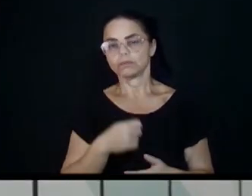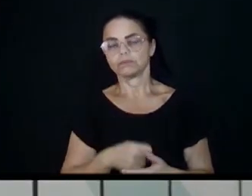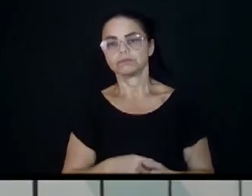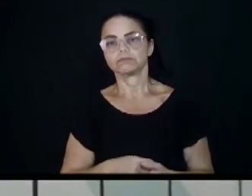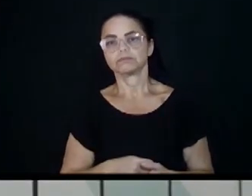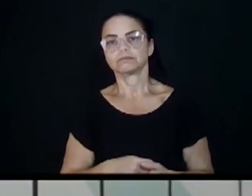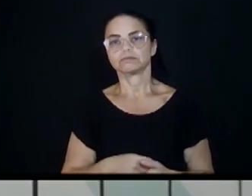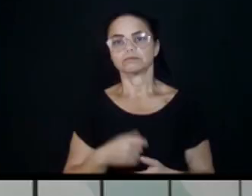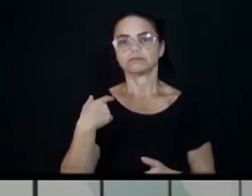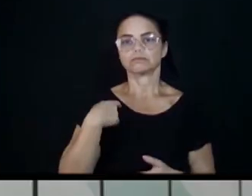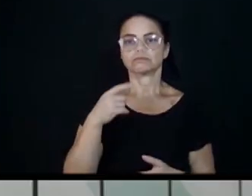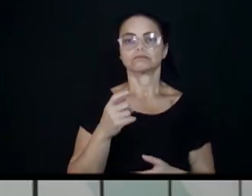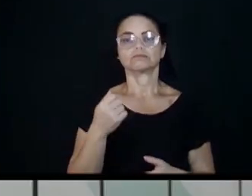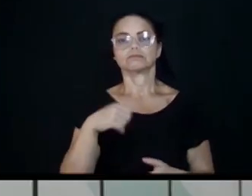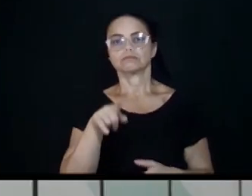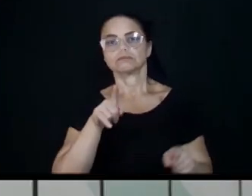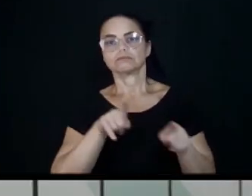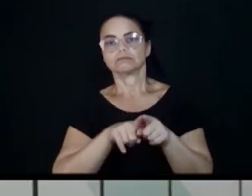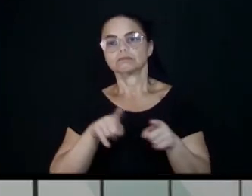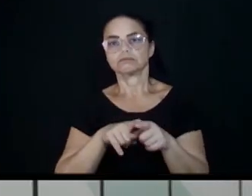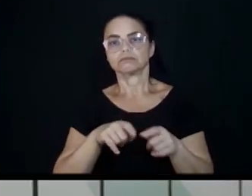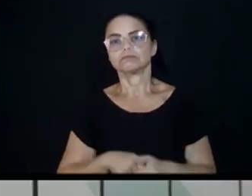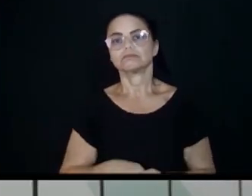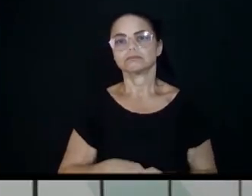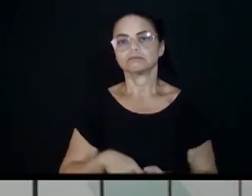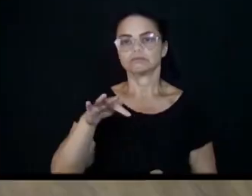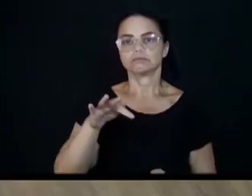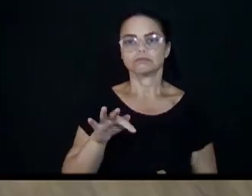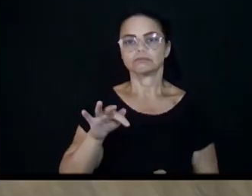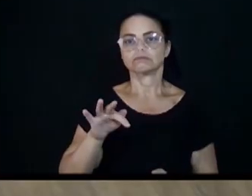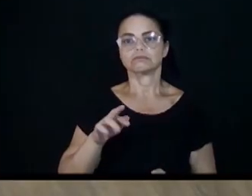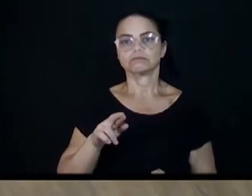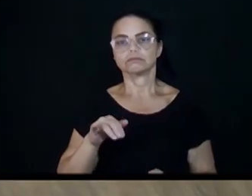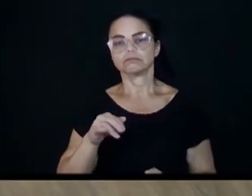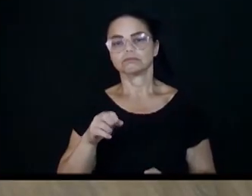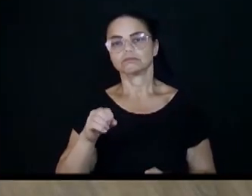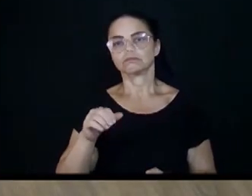condição também, né, da fibromialgia. O tratamento,